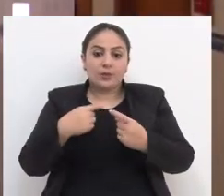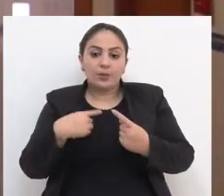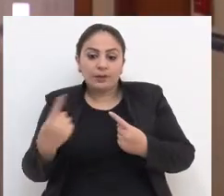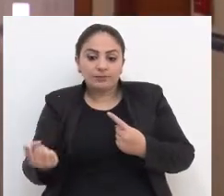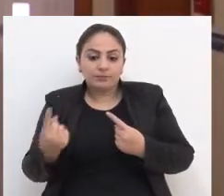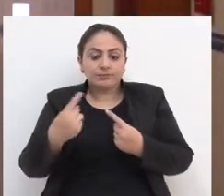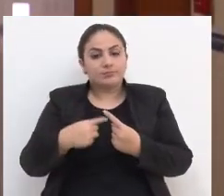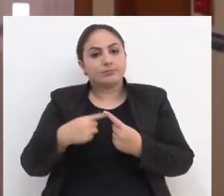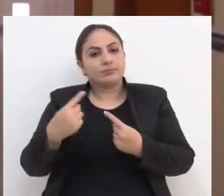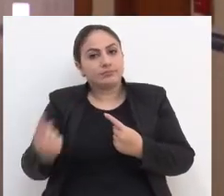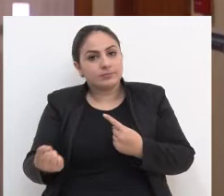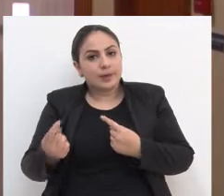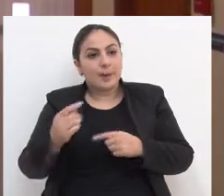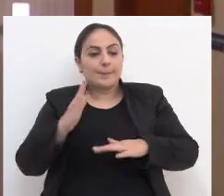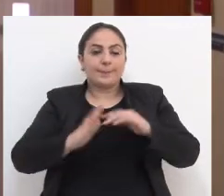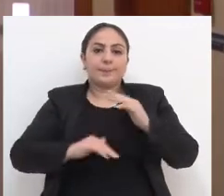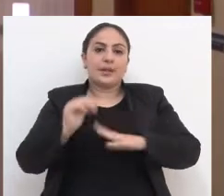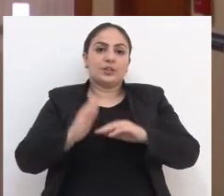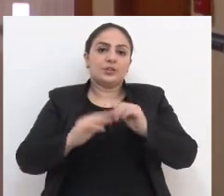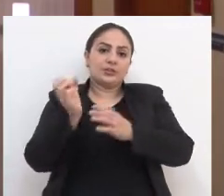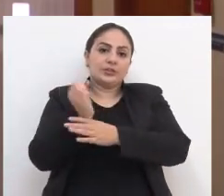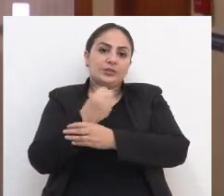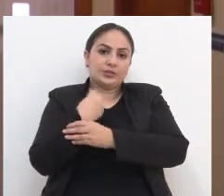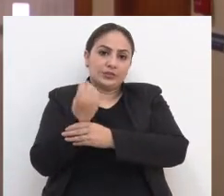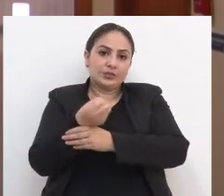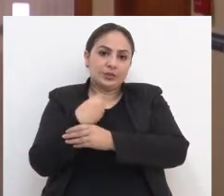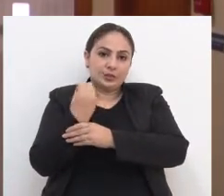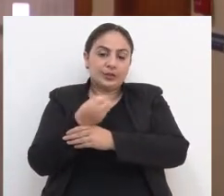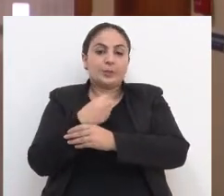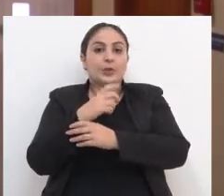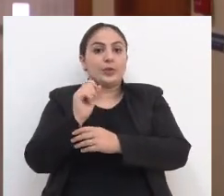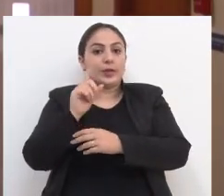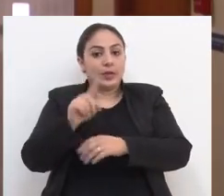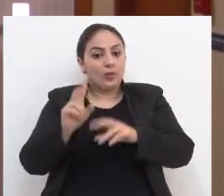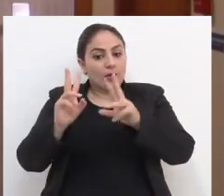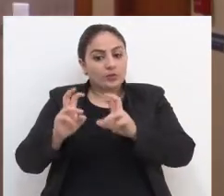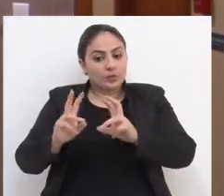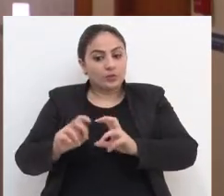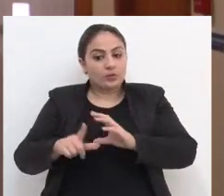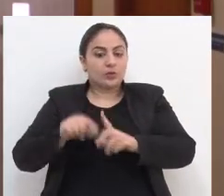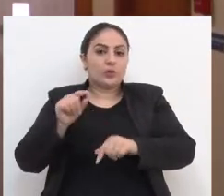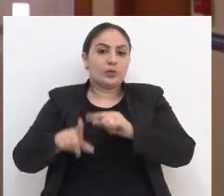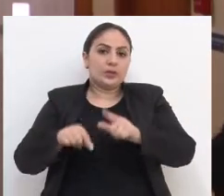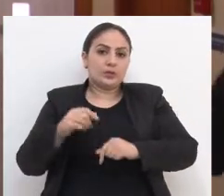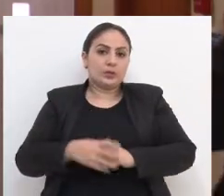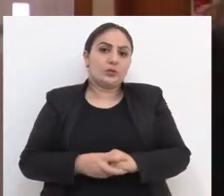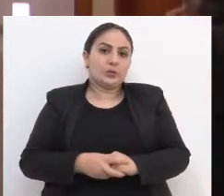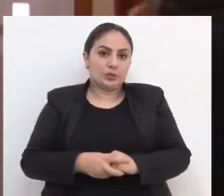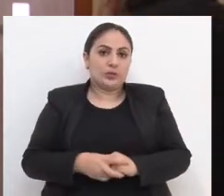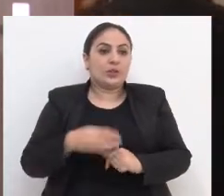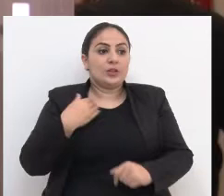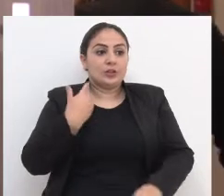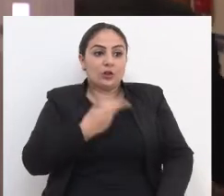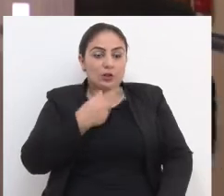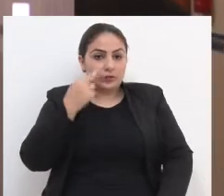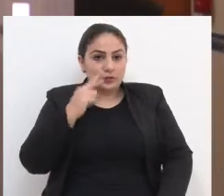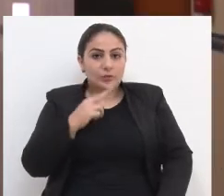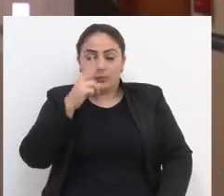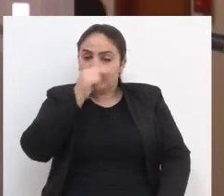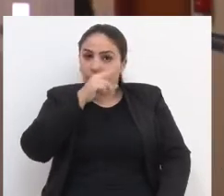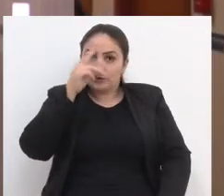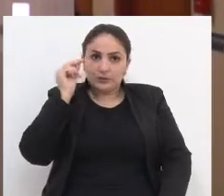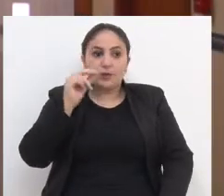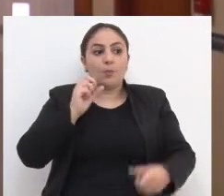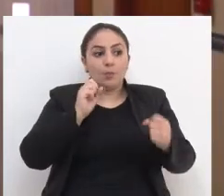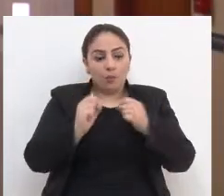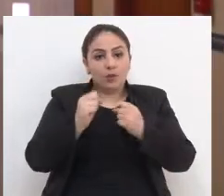o centro para a prática da fisioterapia, no caso que é o tema em pauta. Então nós sugerimos ao Poder Executivo Municipal